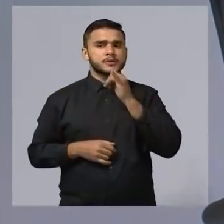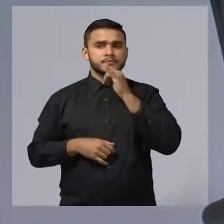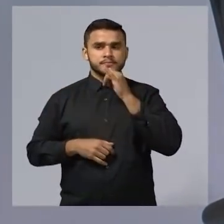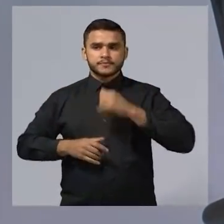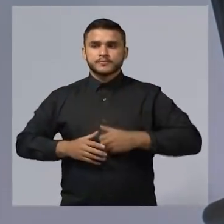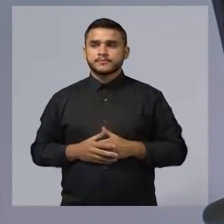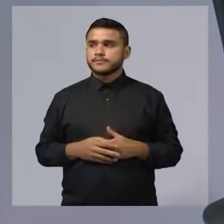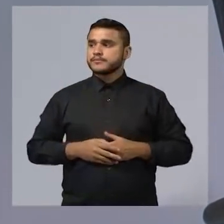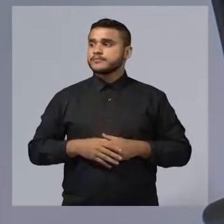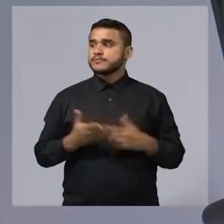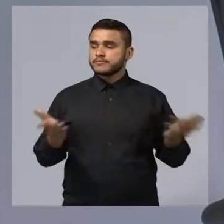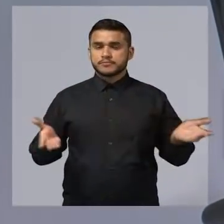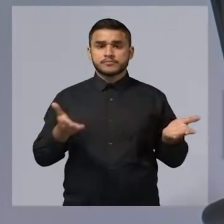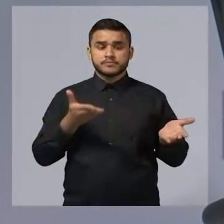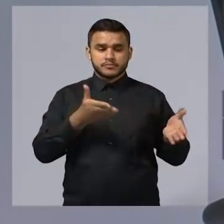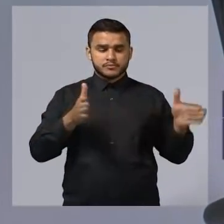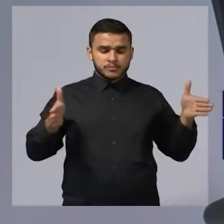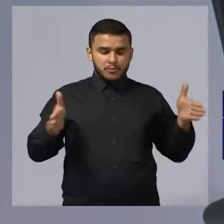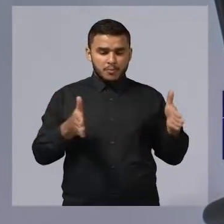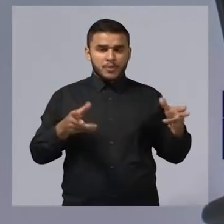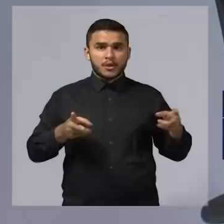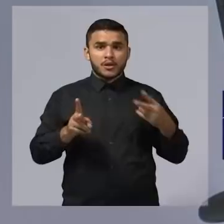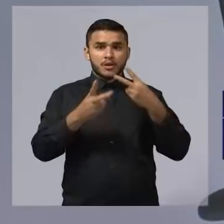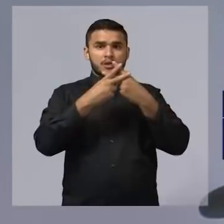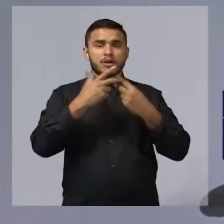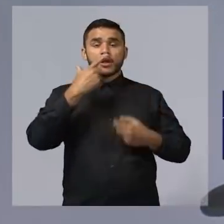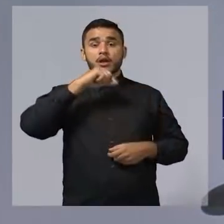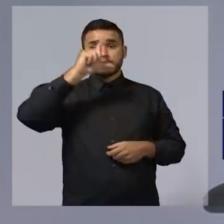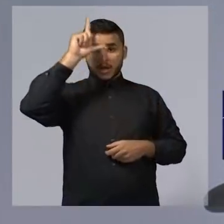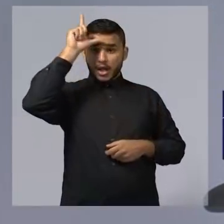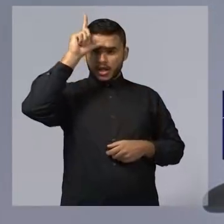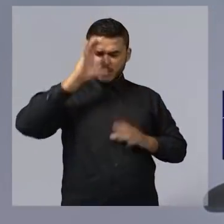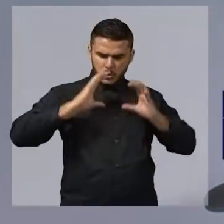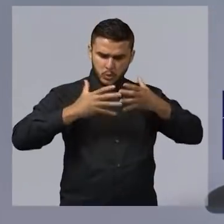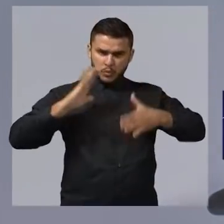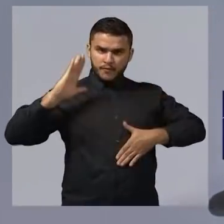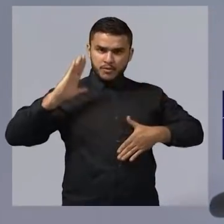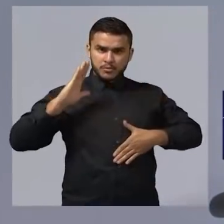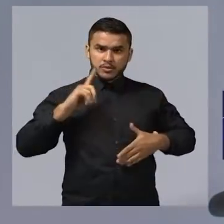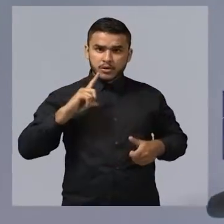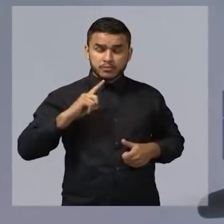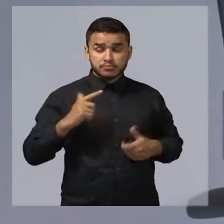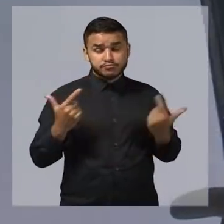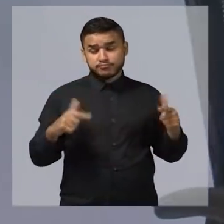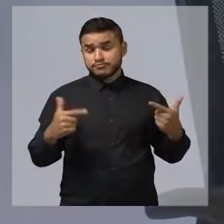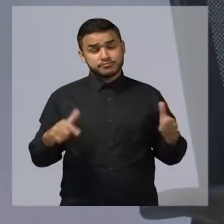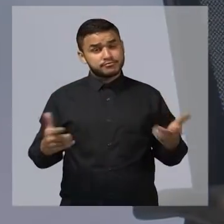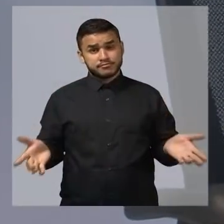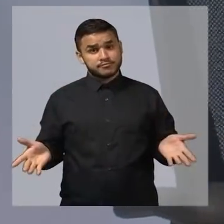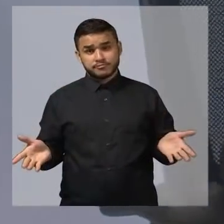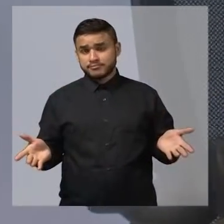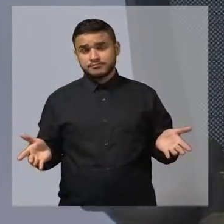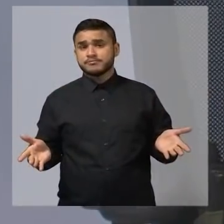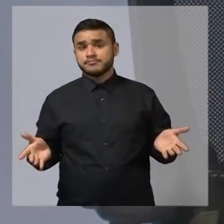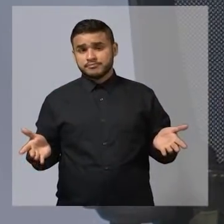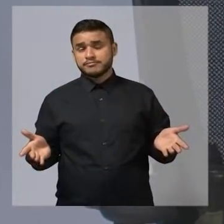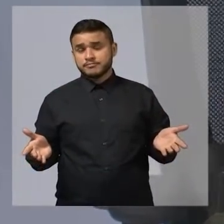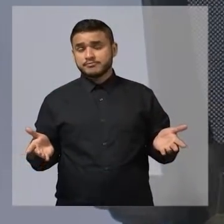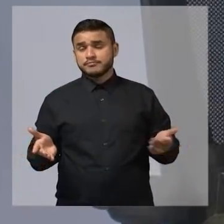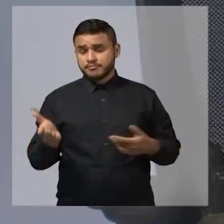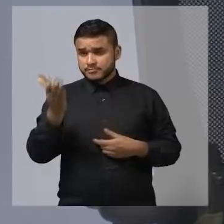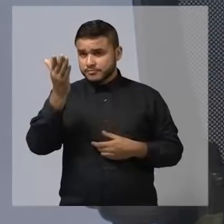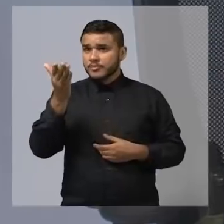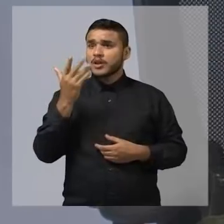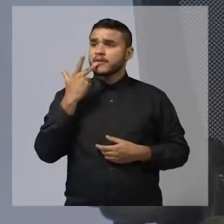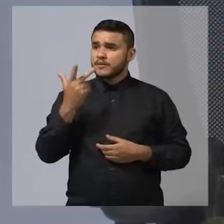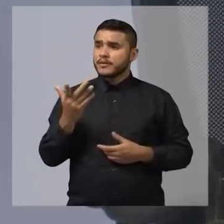liderança de crime organizado. Não tem, claro. Então, quer dizer, é justamente o que a gente faz. Justamente falando em ressocialização, com esse fechamento de